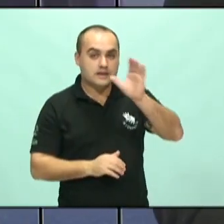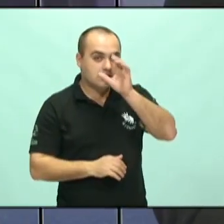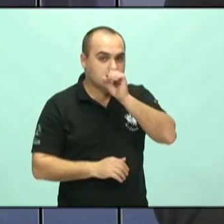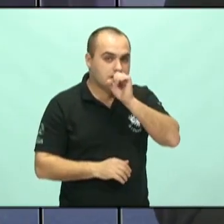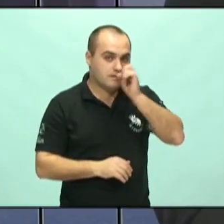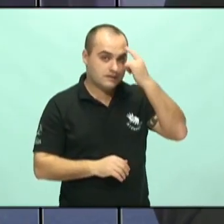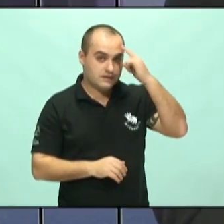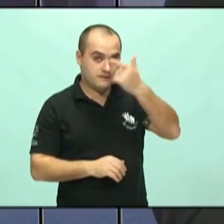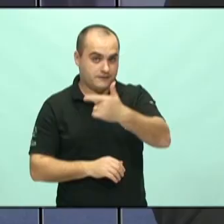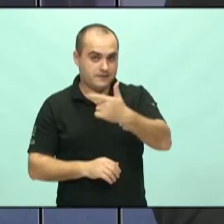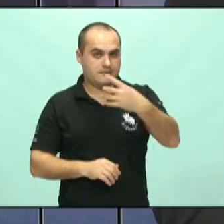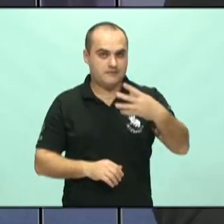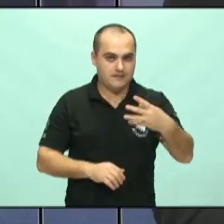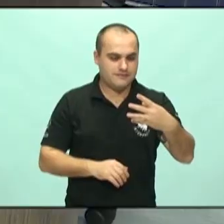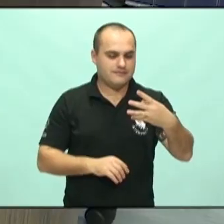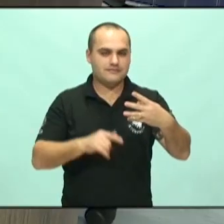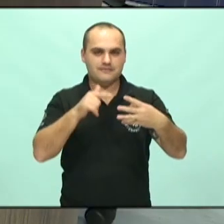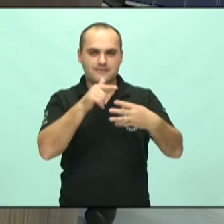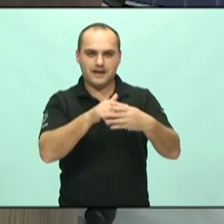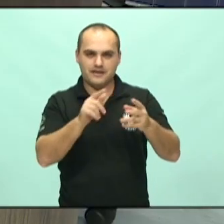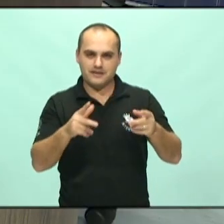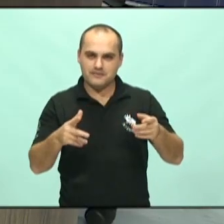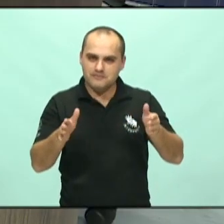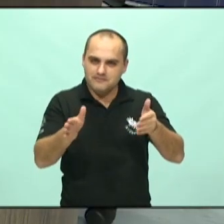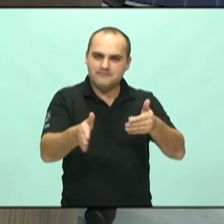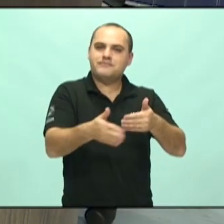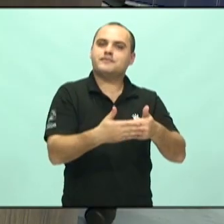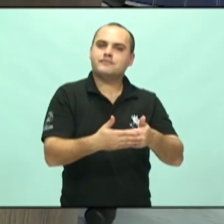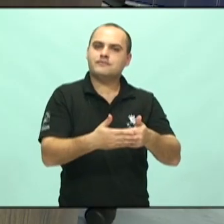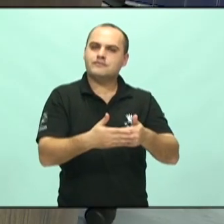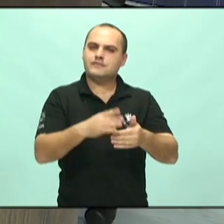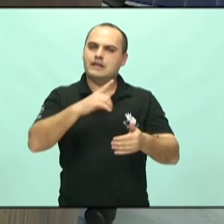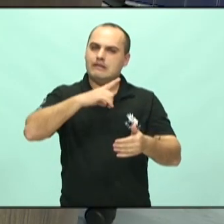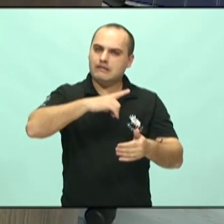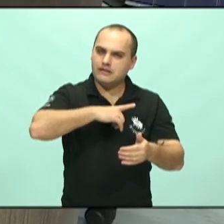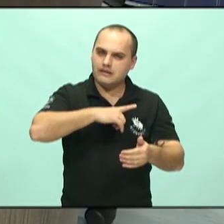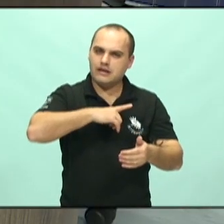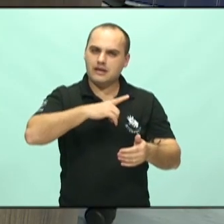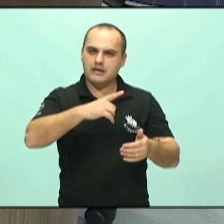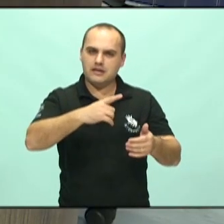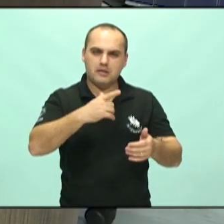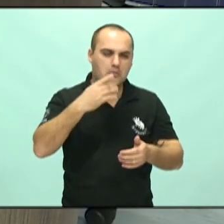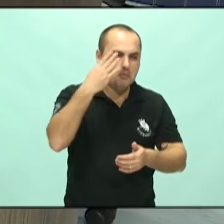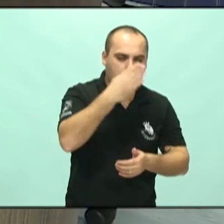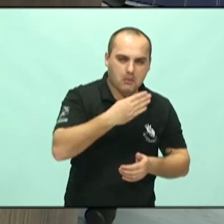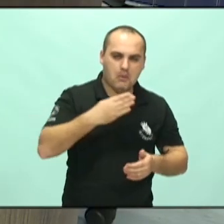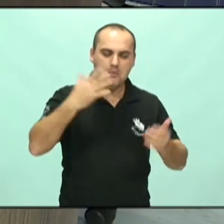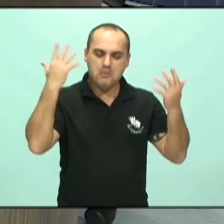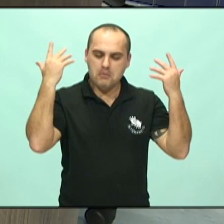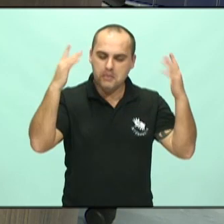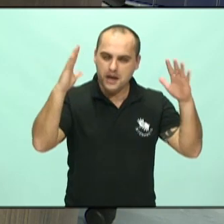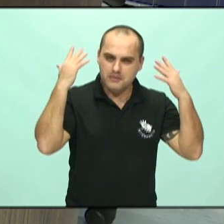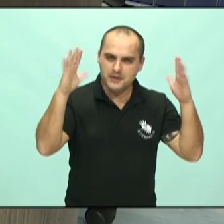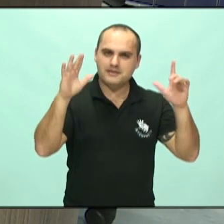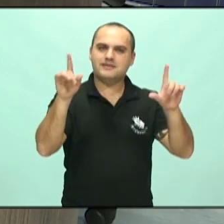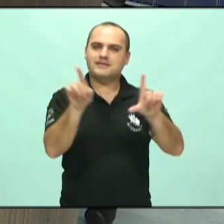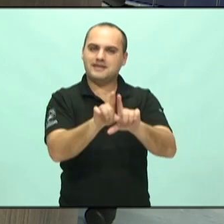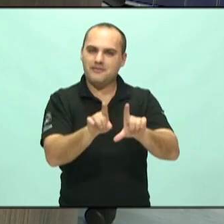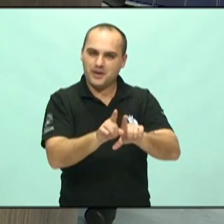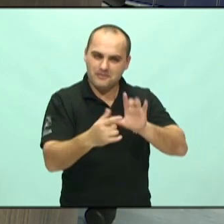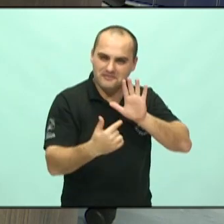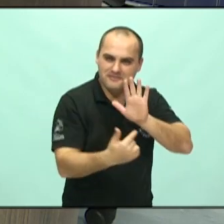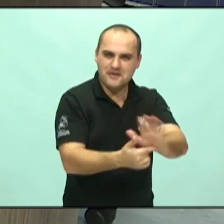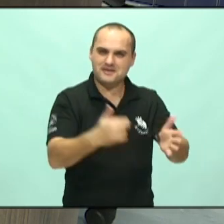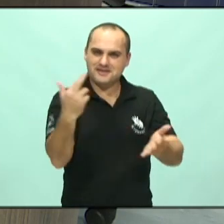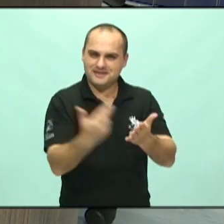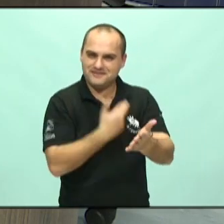24, a gente encerra então com uma comemoração com bolo, com parabéns, com velhinha e com tudo que tem direito. Revista.